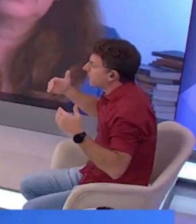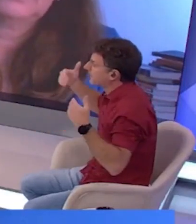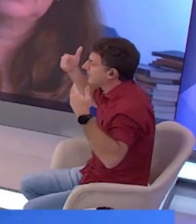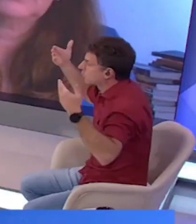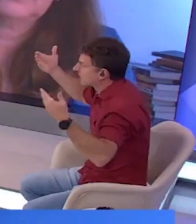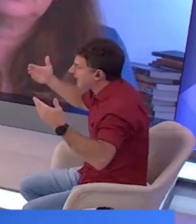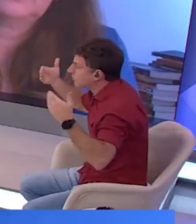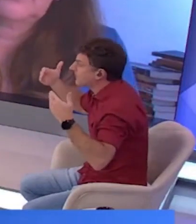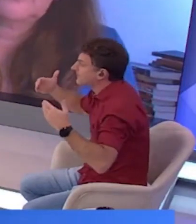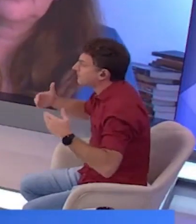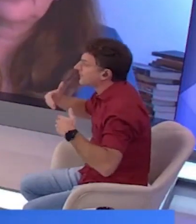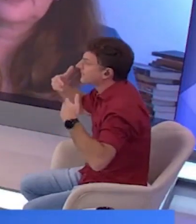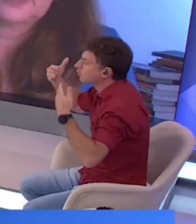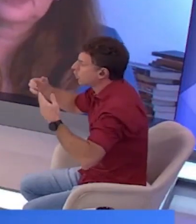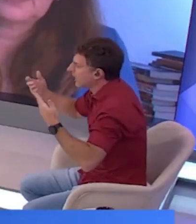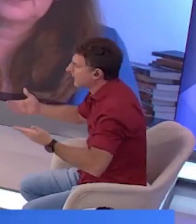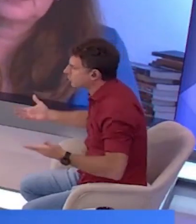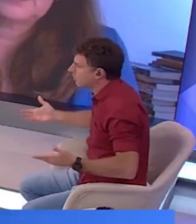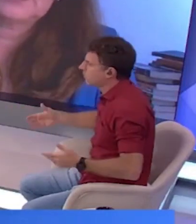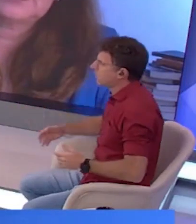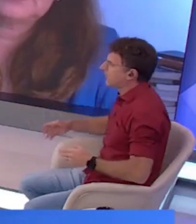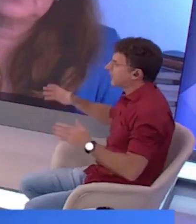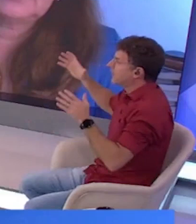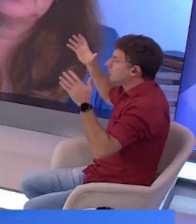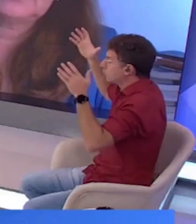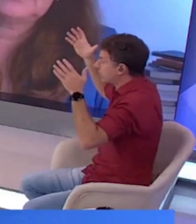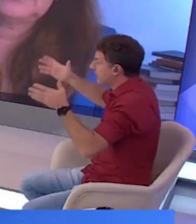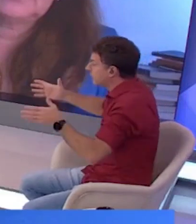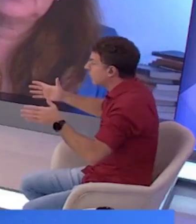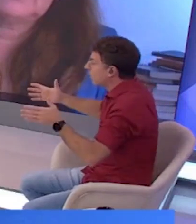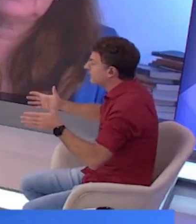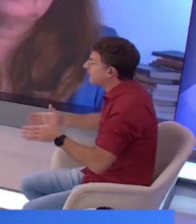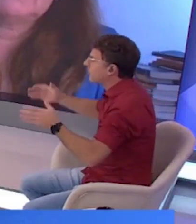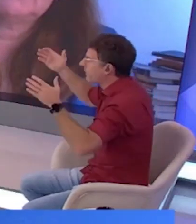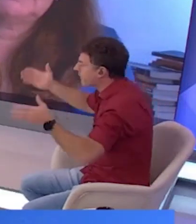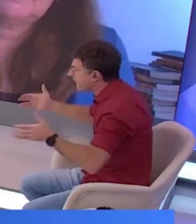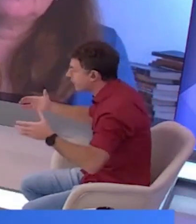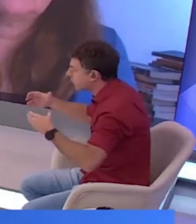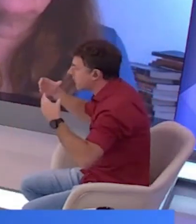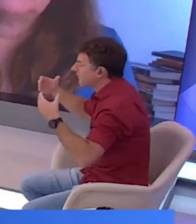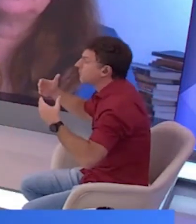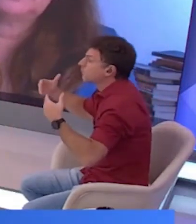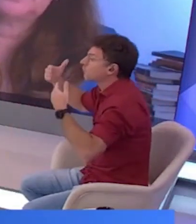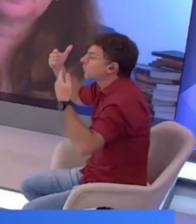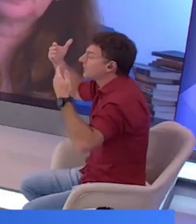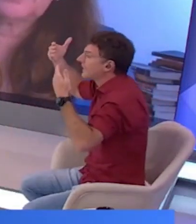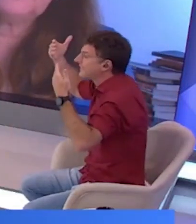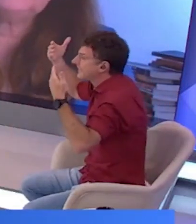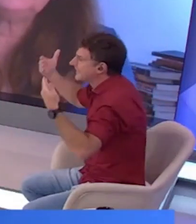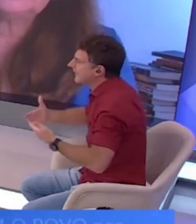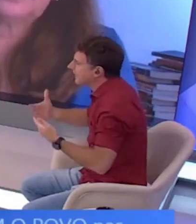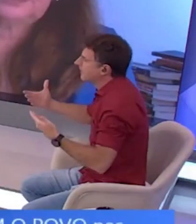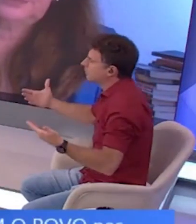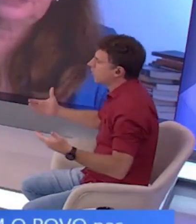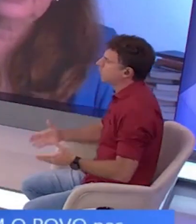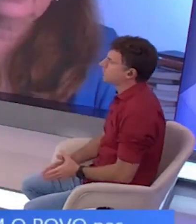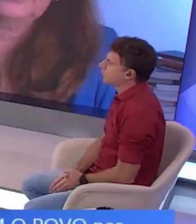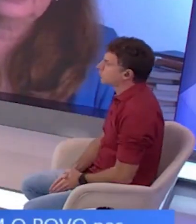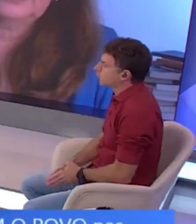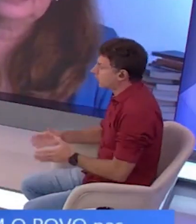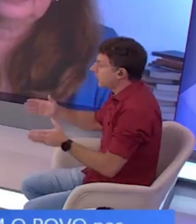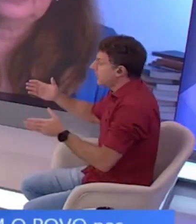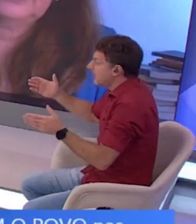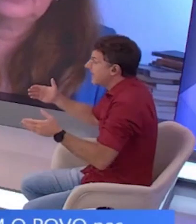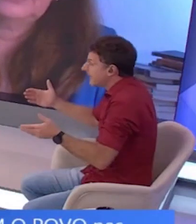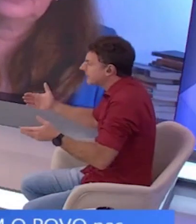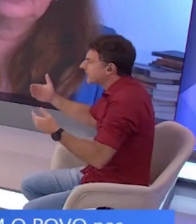poder para ser usado, mas sim para ser trocado como moeda. Juscelino é um exemplo perfeito para as pessoas poderem entender como isso